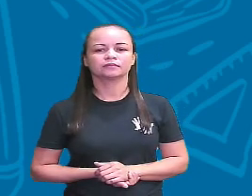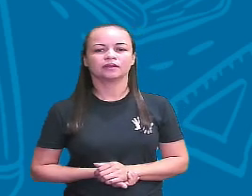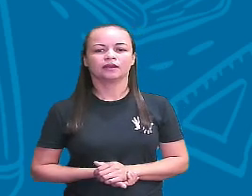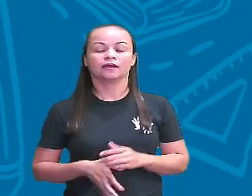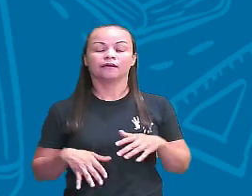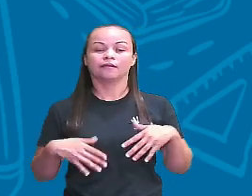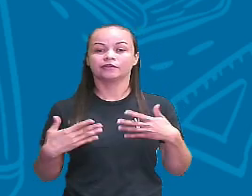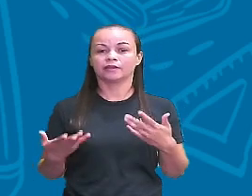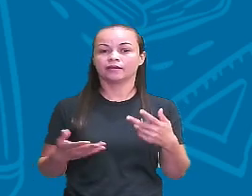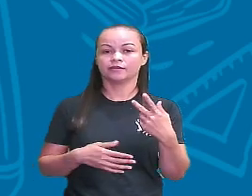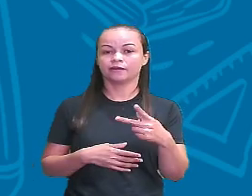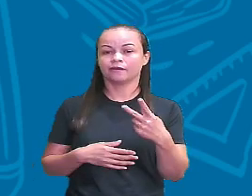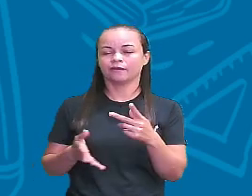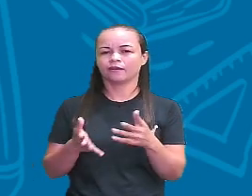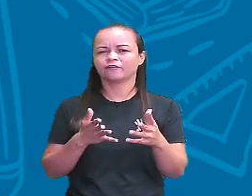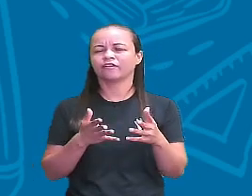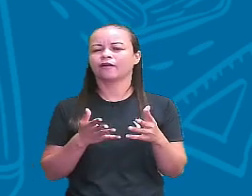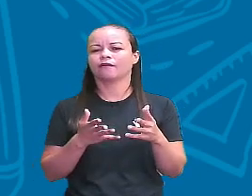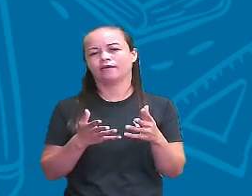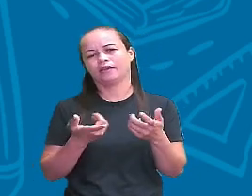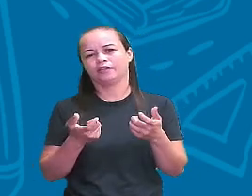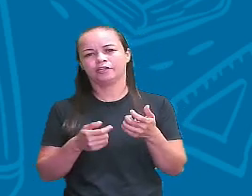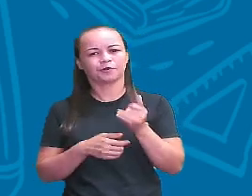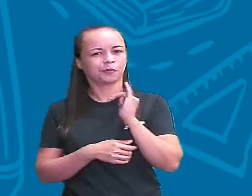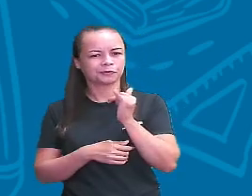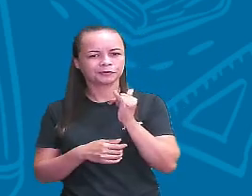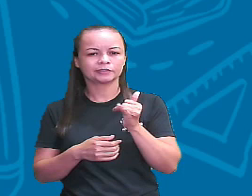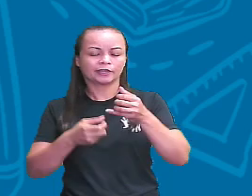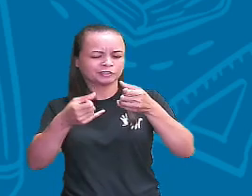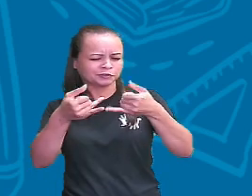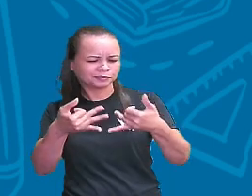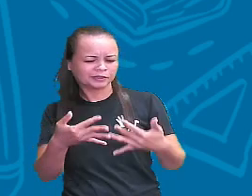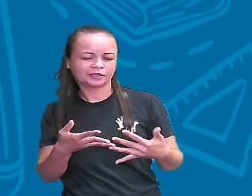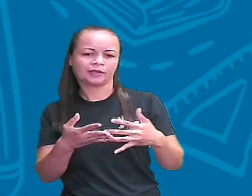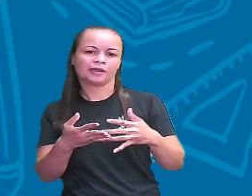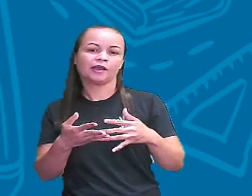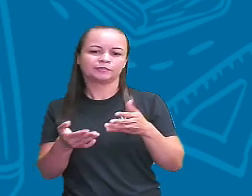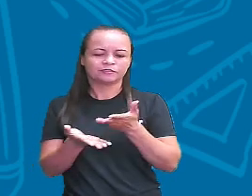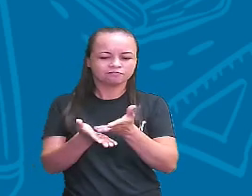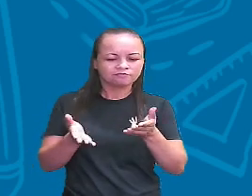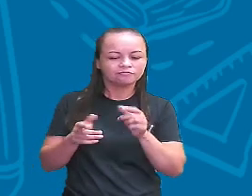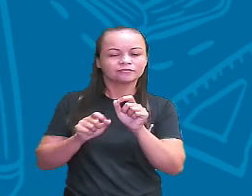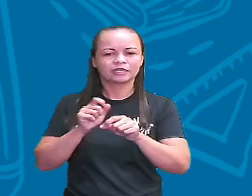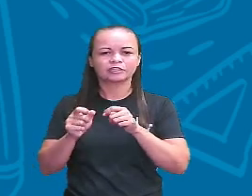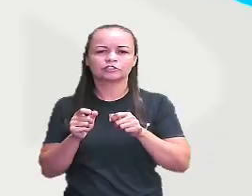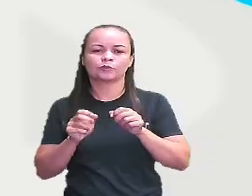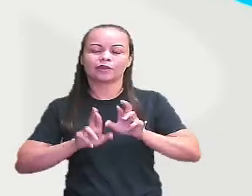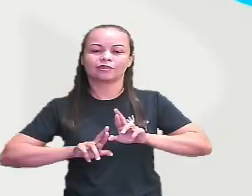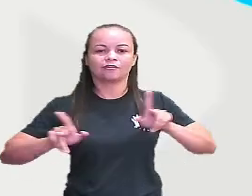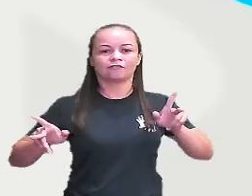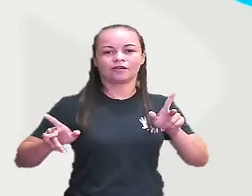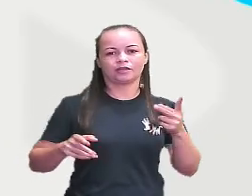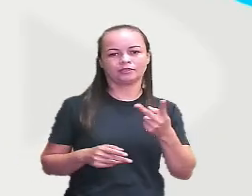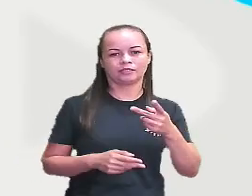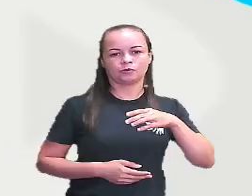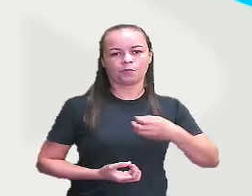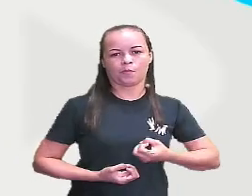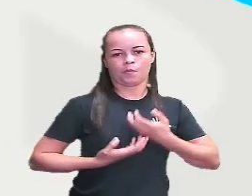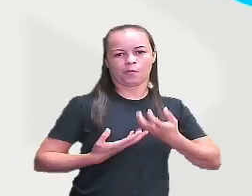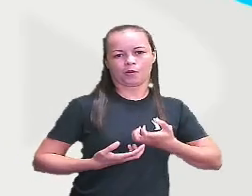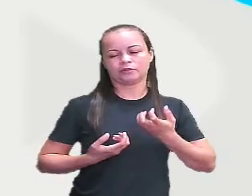contar. Explicar pra gente mais uma vez aí, ó, a diferença entre poema e poesia. Vamos ouvi-la?